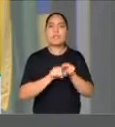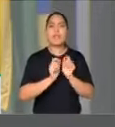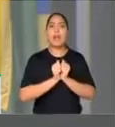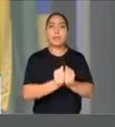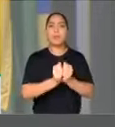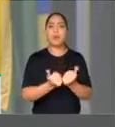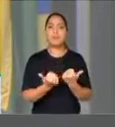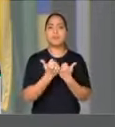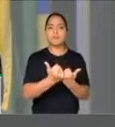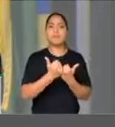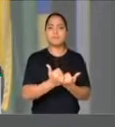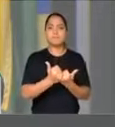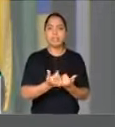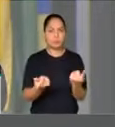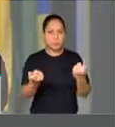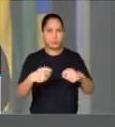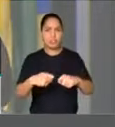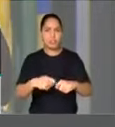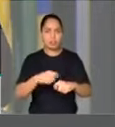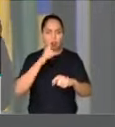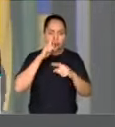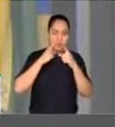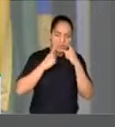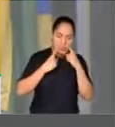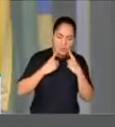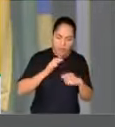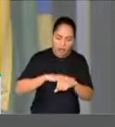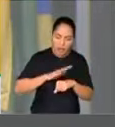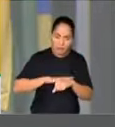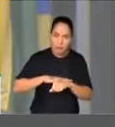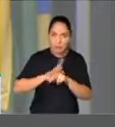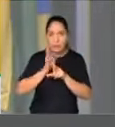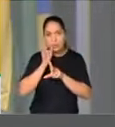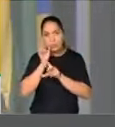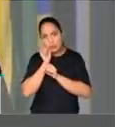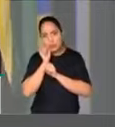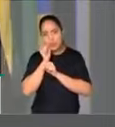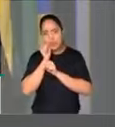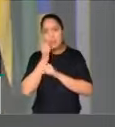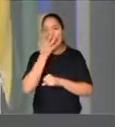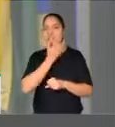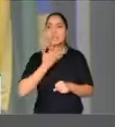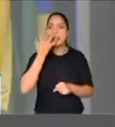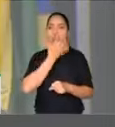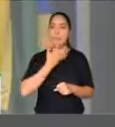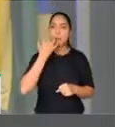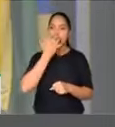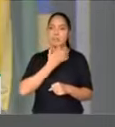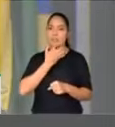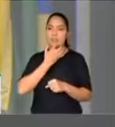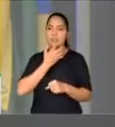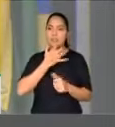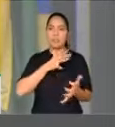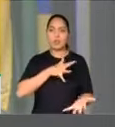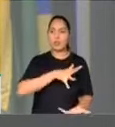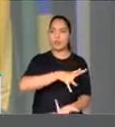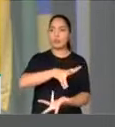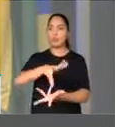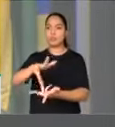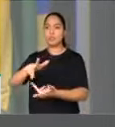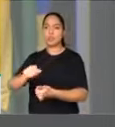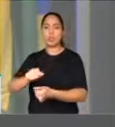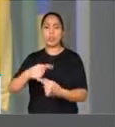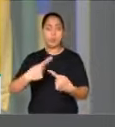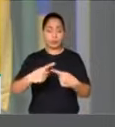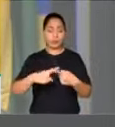tive, a pessoa que eu podia chorar no ombro na hora de dormir. E essa música que eu vou cantar é uma música que eu canto no mundo inteiro, porque eu sou uma